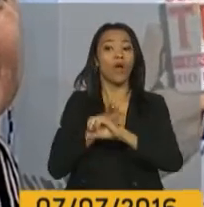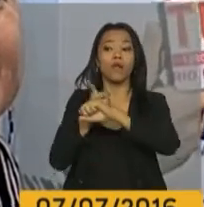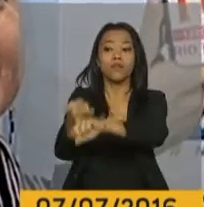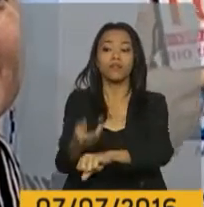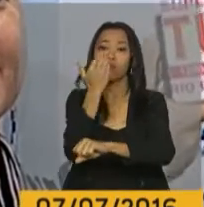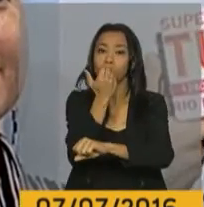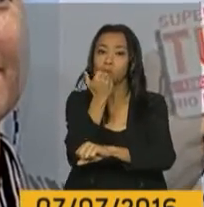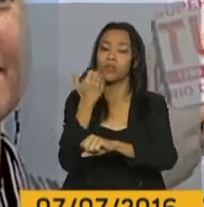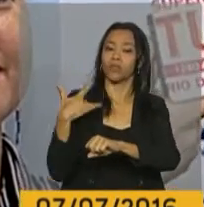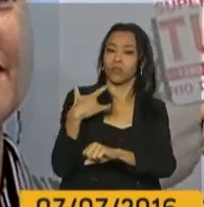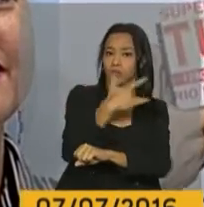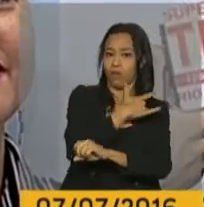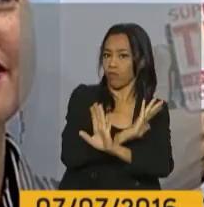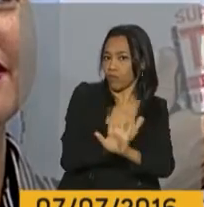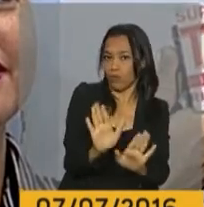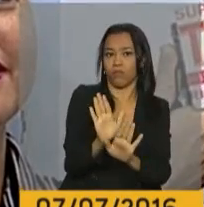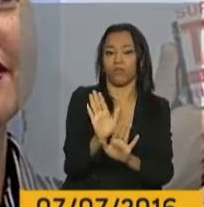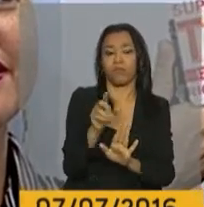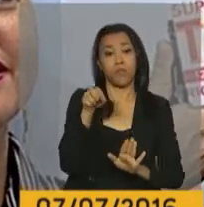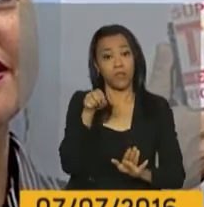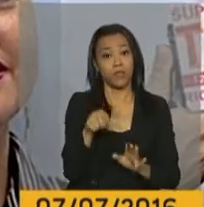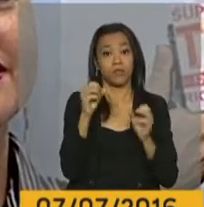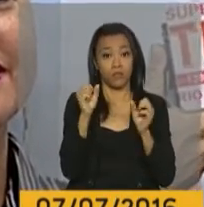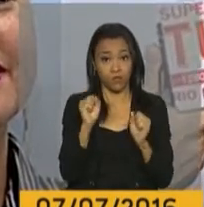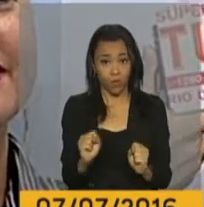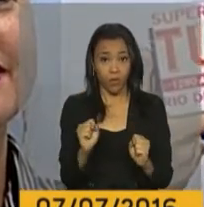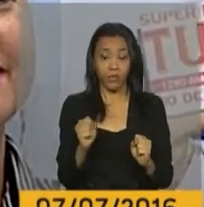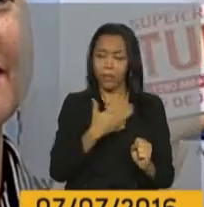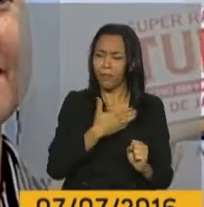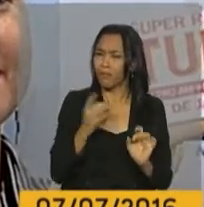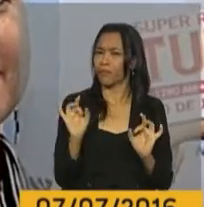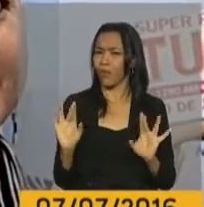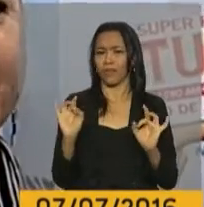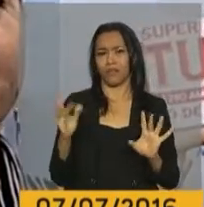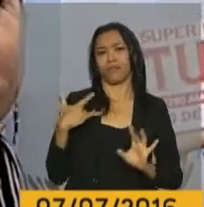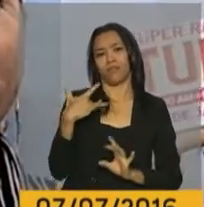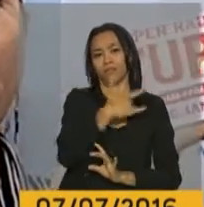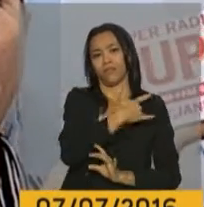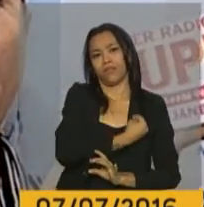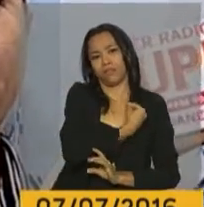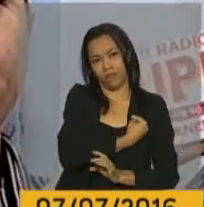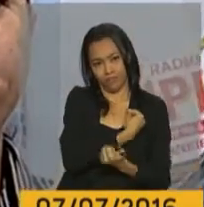saudável eu pra que isso possa dar a elas melhor qualidade de vida